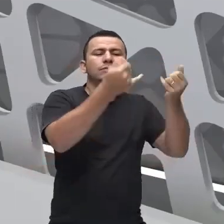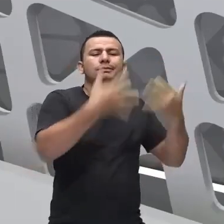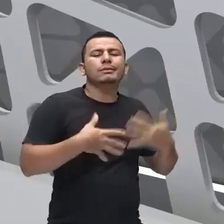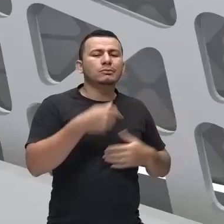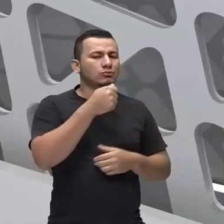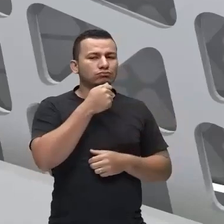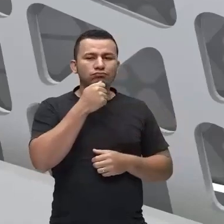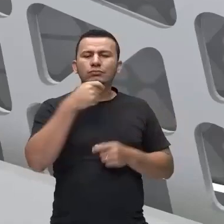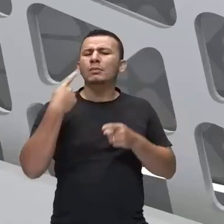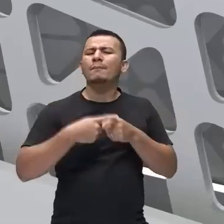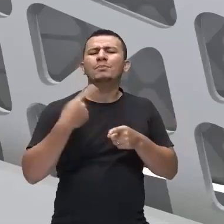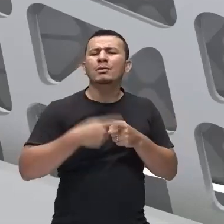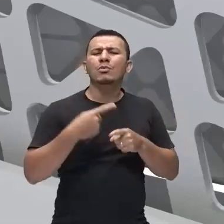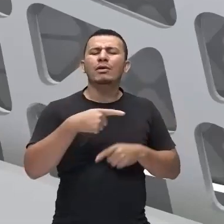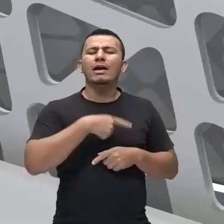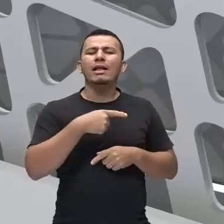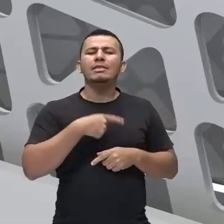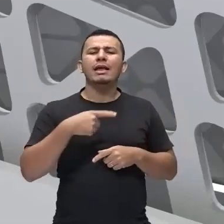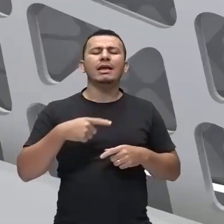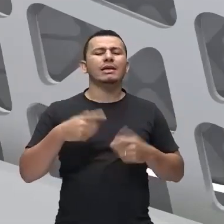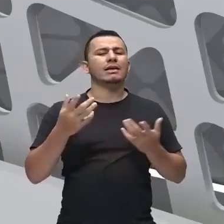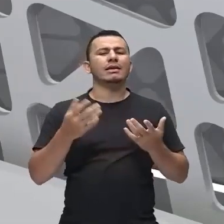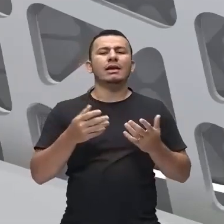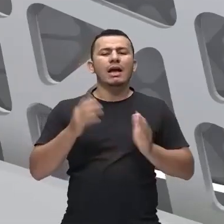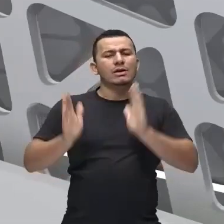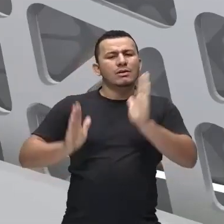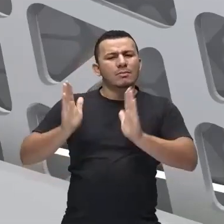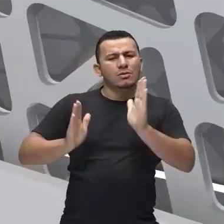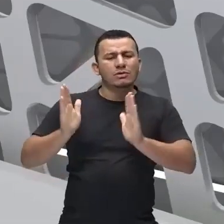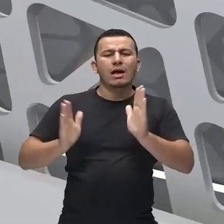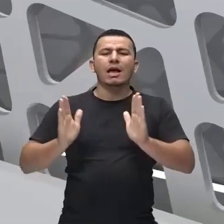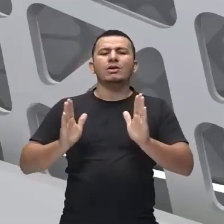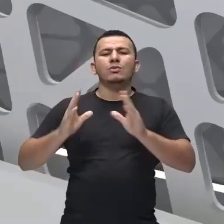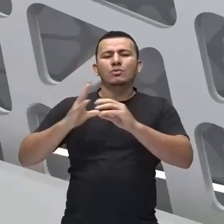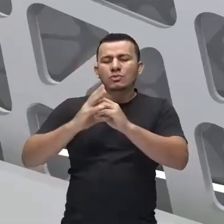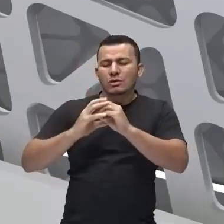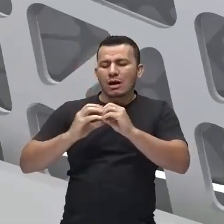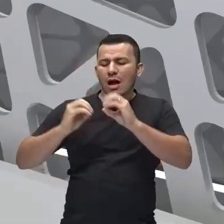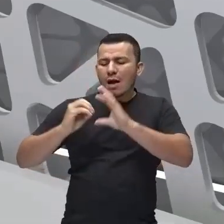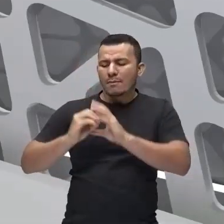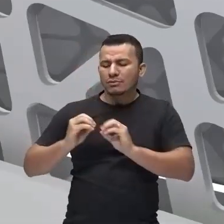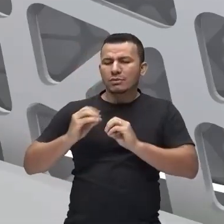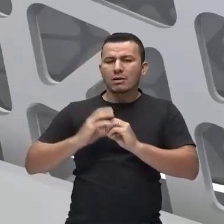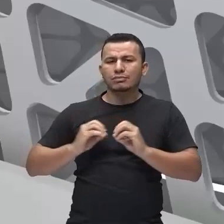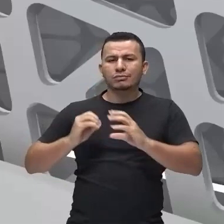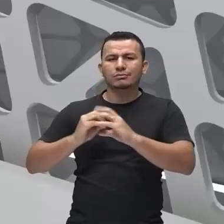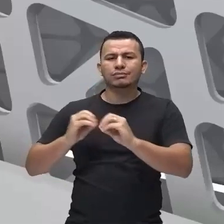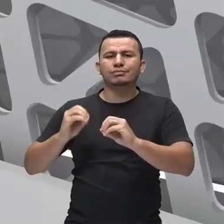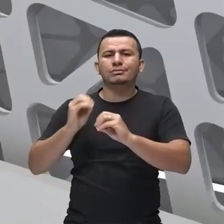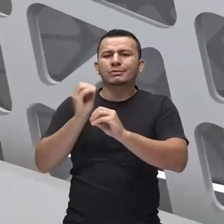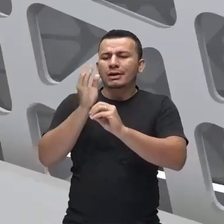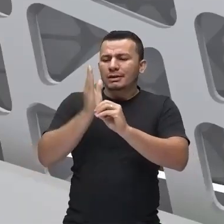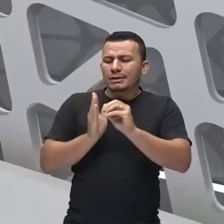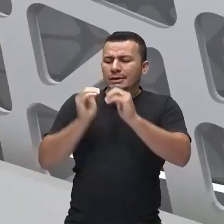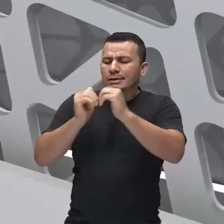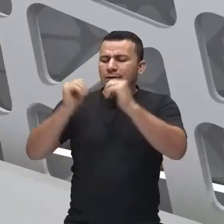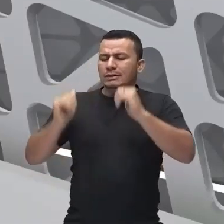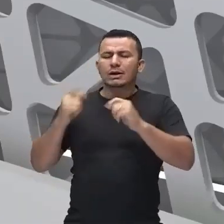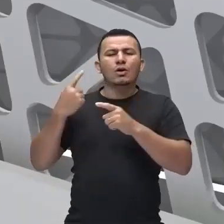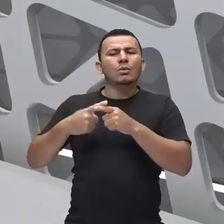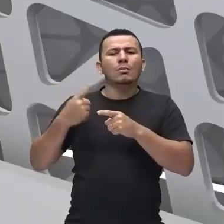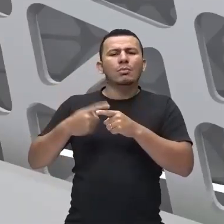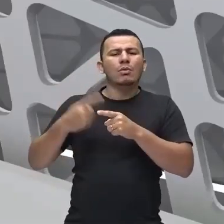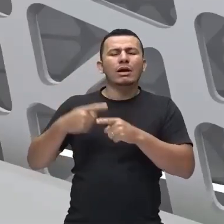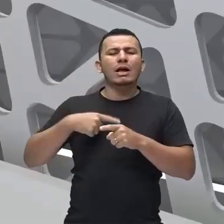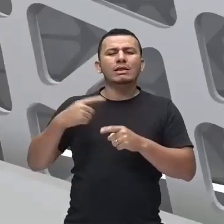gêmeos univitelinos têm esse comando aí durante esse processo de divisão para que ocorra aí o nascimento de 2 gêmeos,